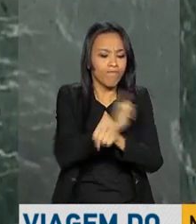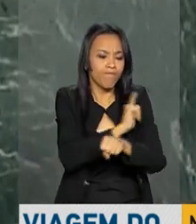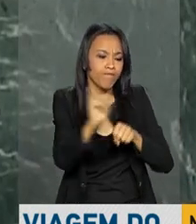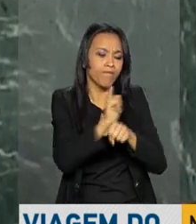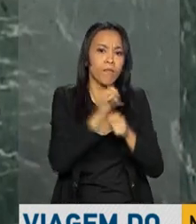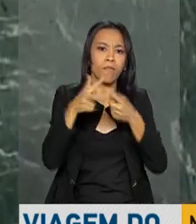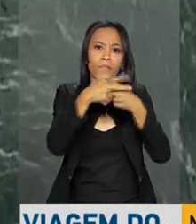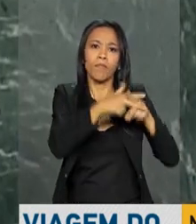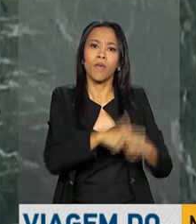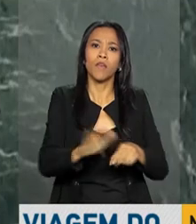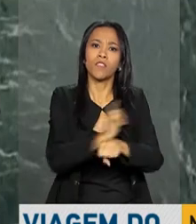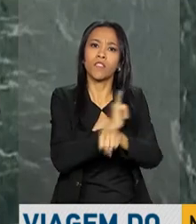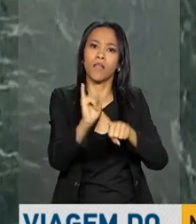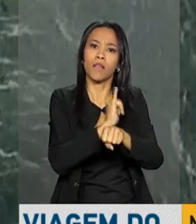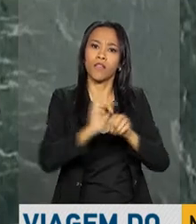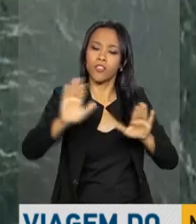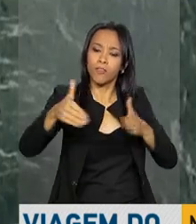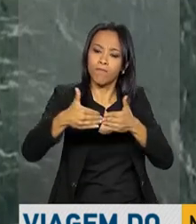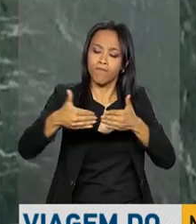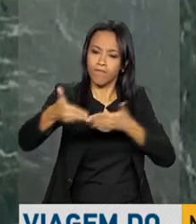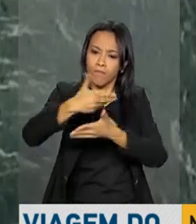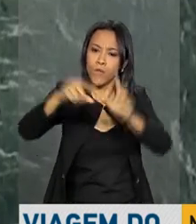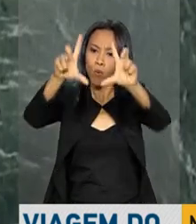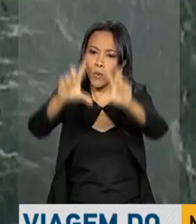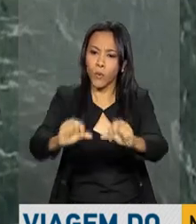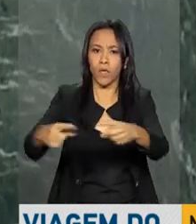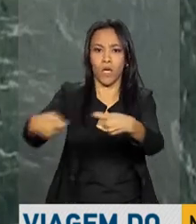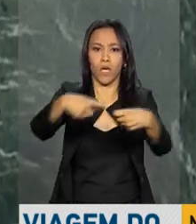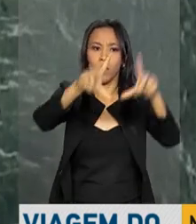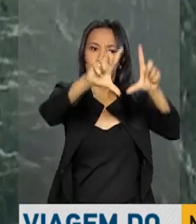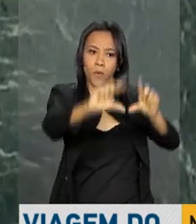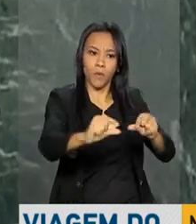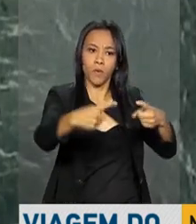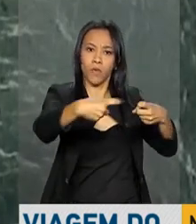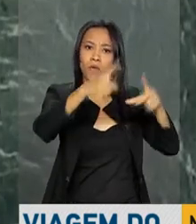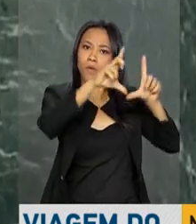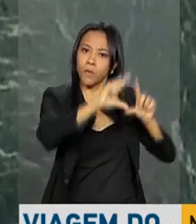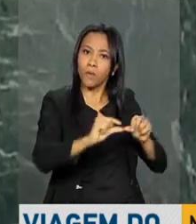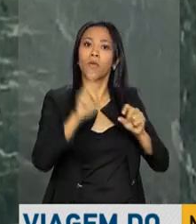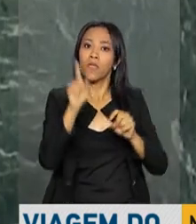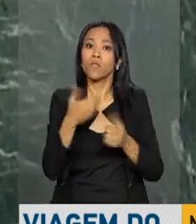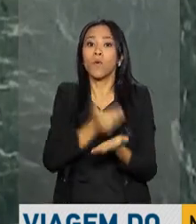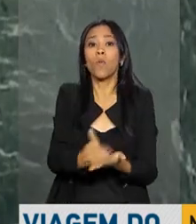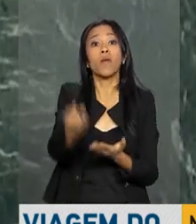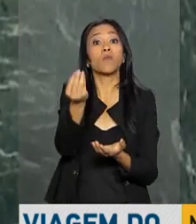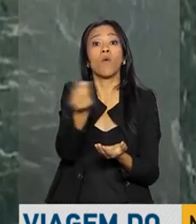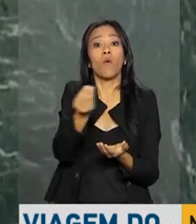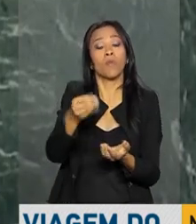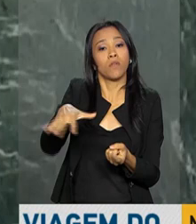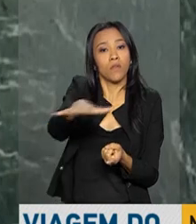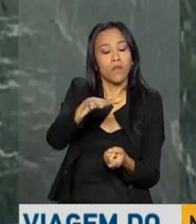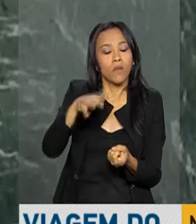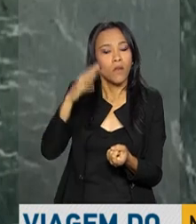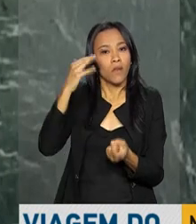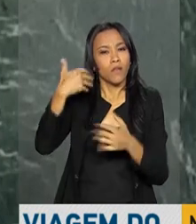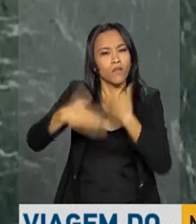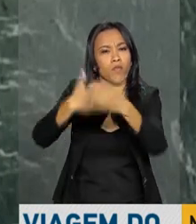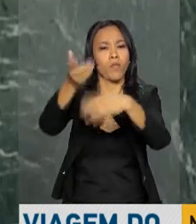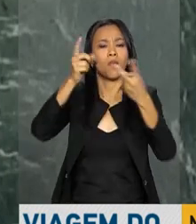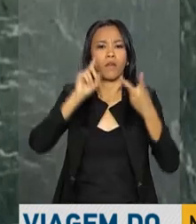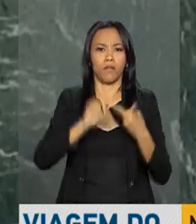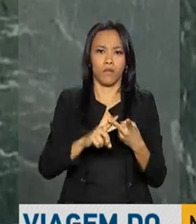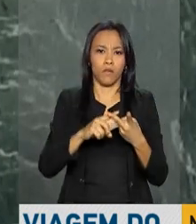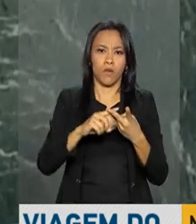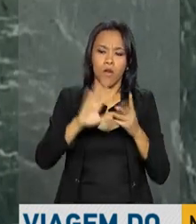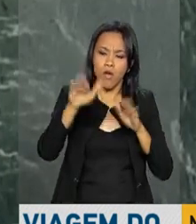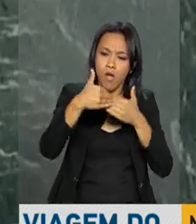prevenção passa pela diplomacia, passa pelo desenvolvimento. É crucial,